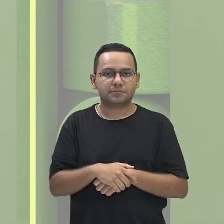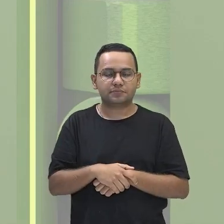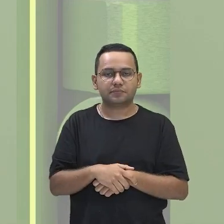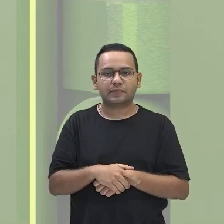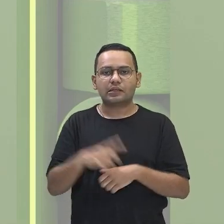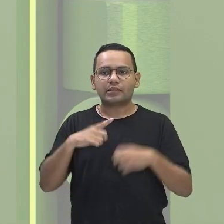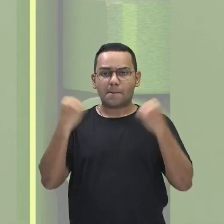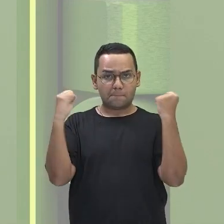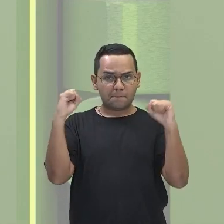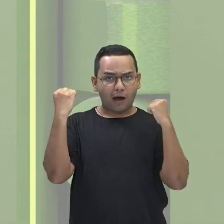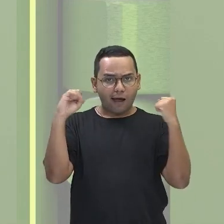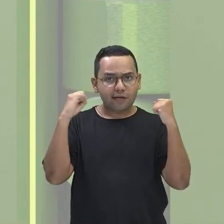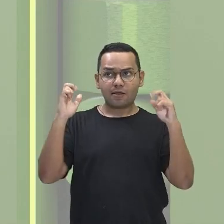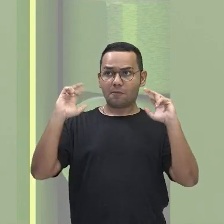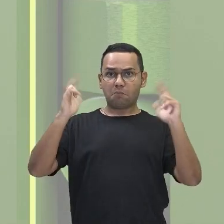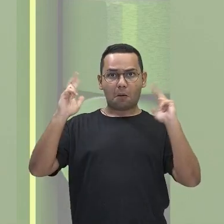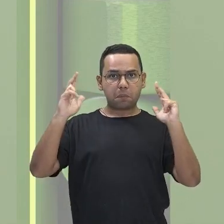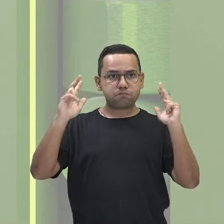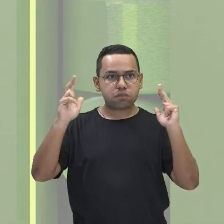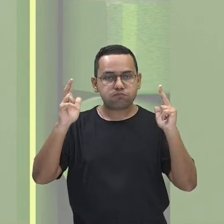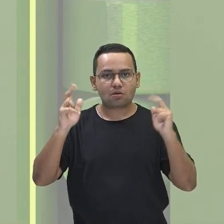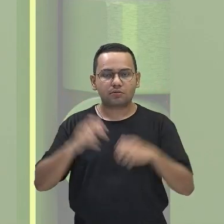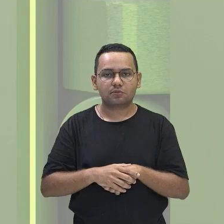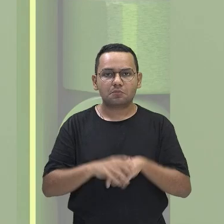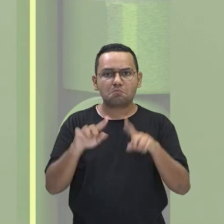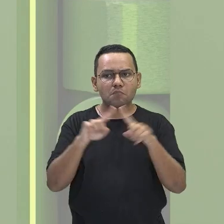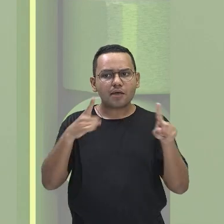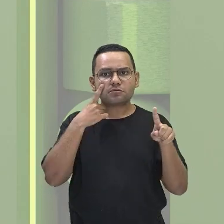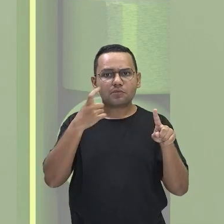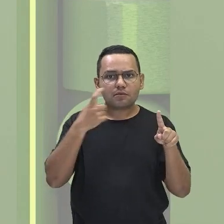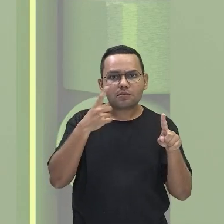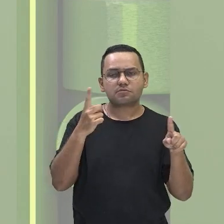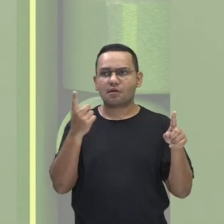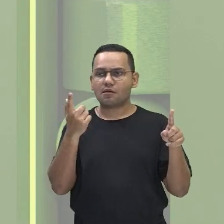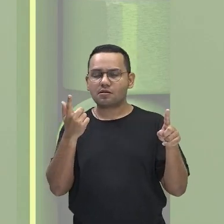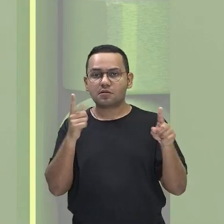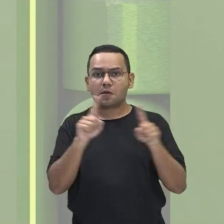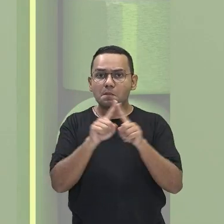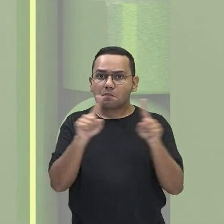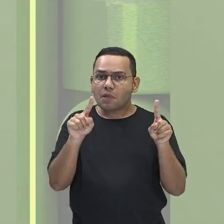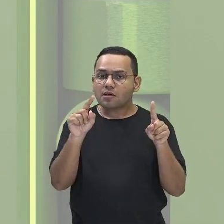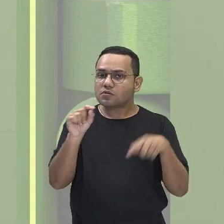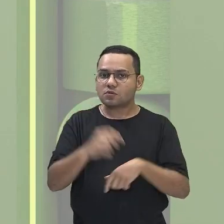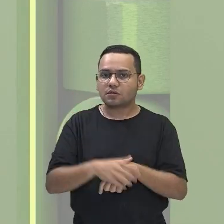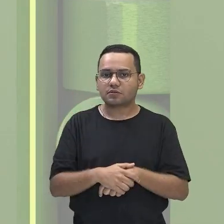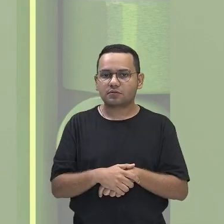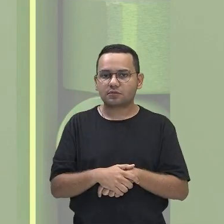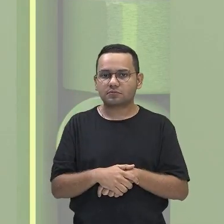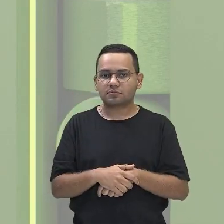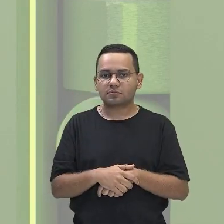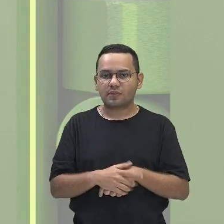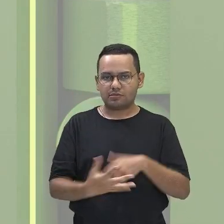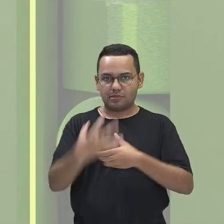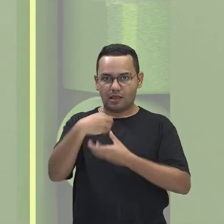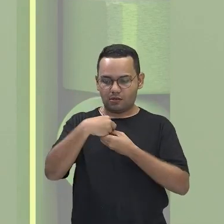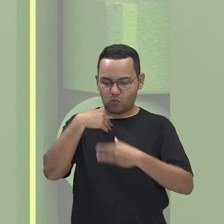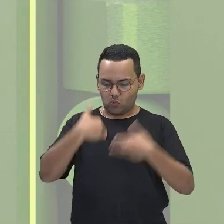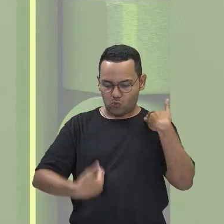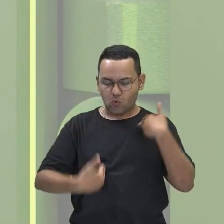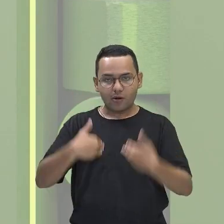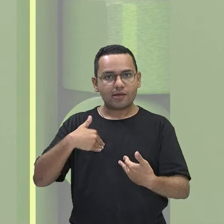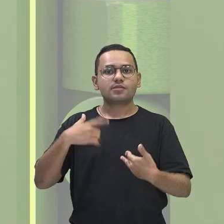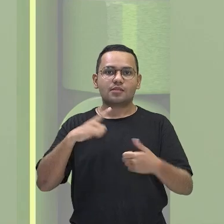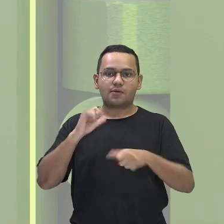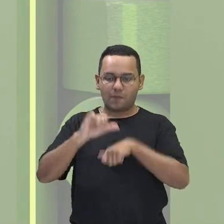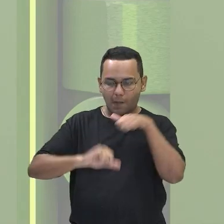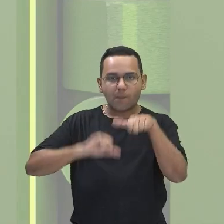radical, mesmo que seja interessante, mesmo que seja divertido, mas fisiologicamente falando, o corpo sofreu uma